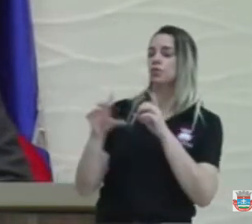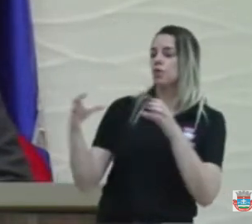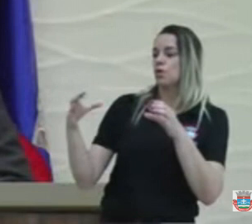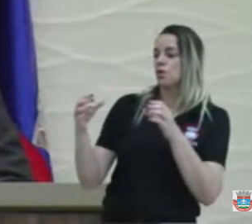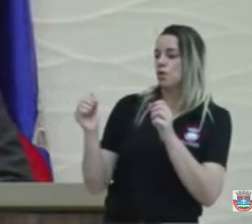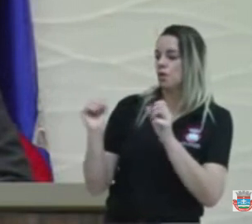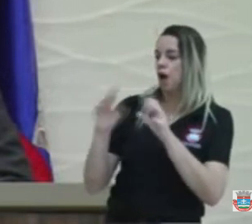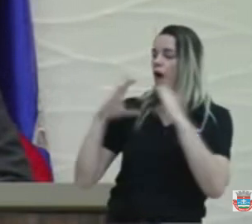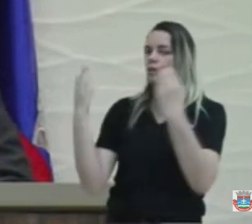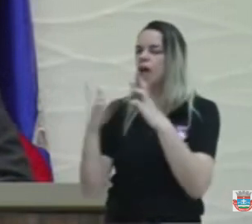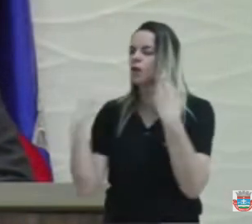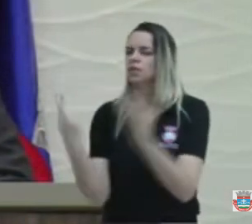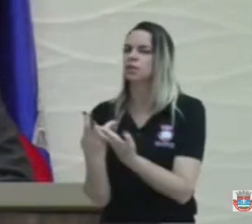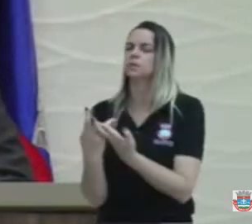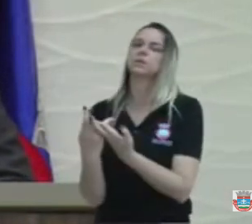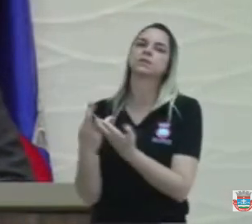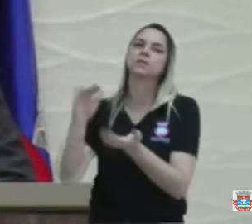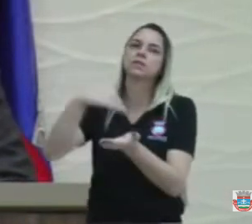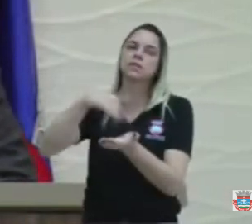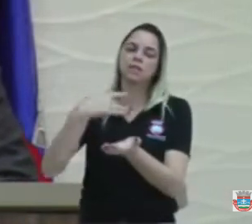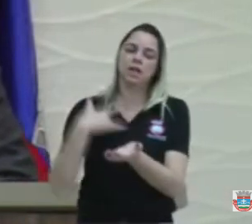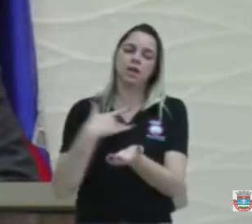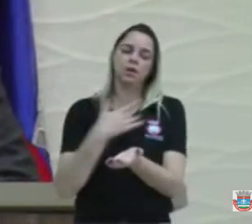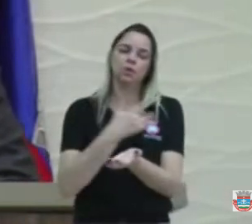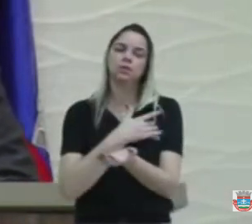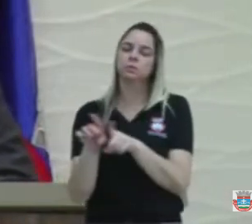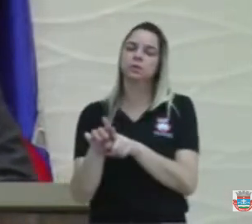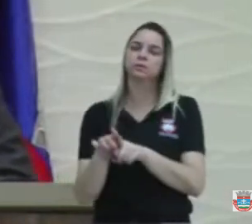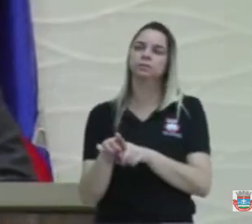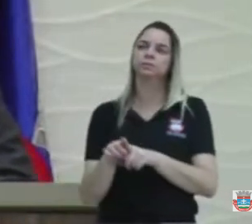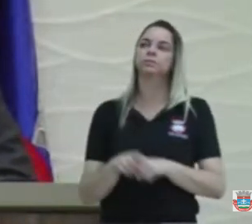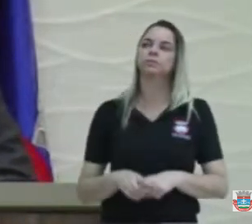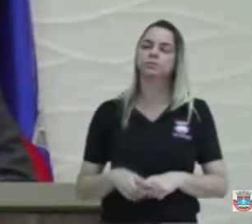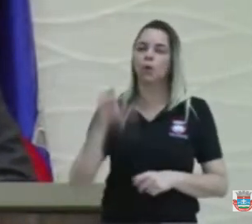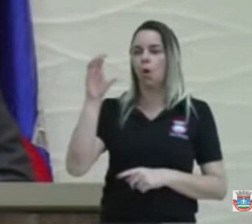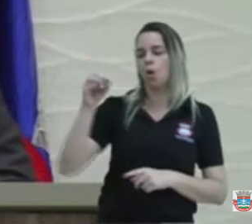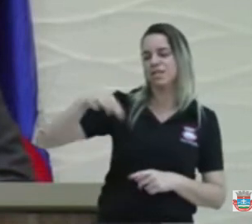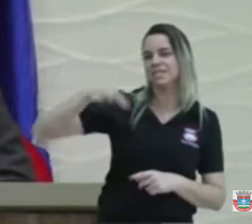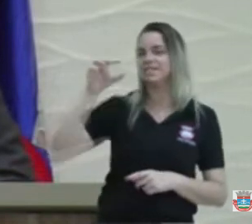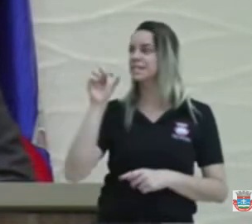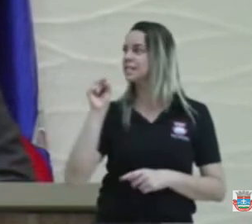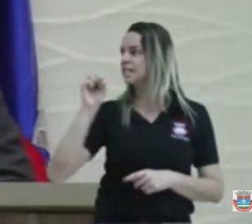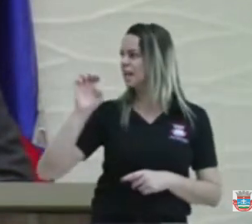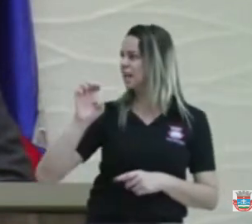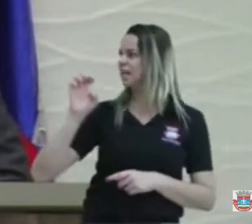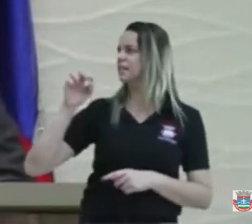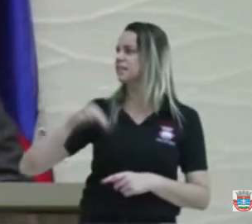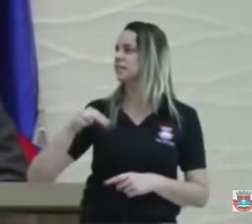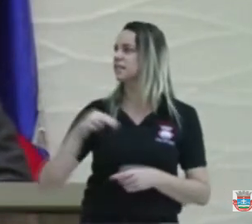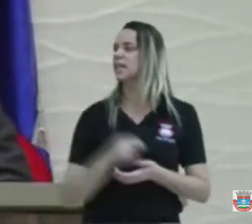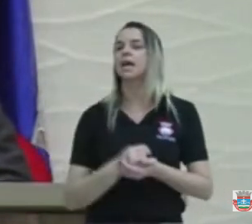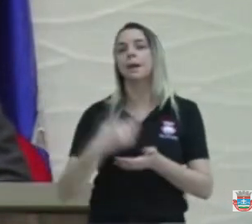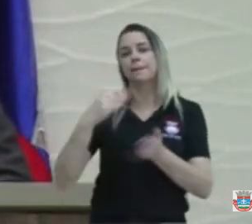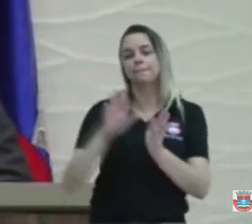Secretarias Municipais de Saúde, o CONSEMS, onde também estiveram vários gestores das pastas de